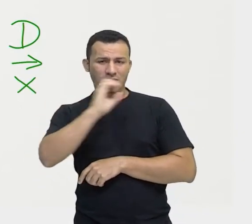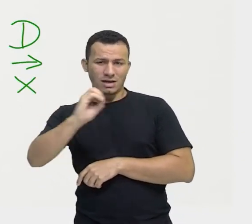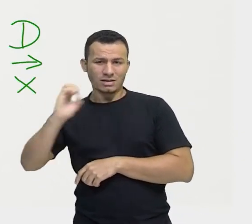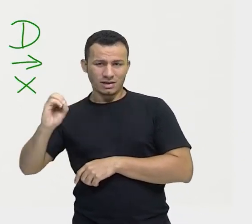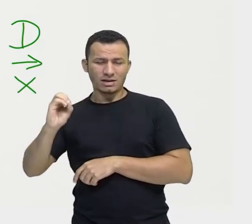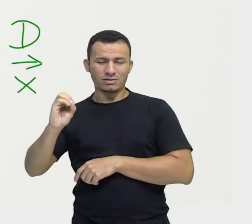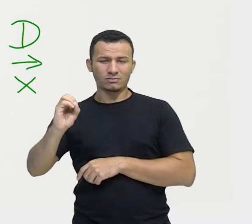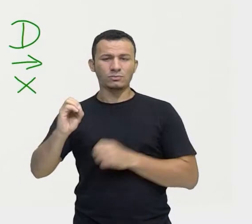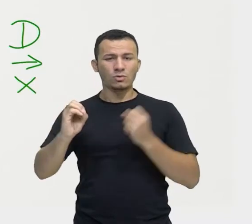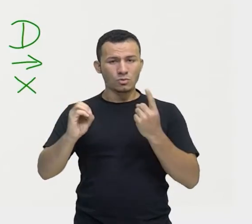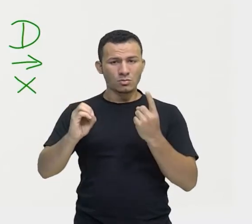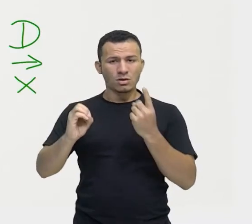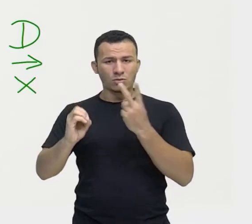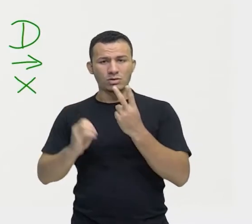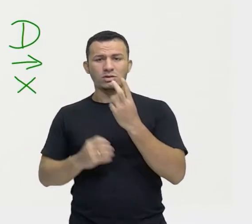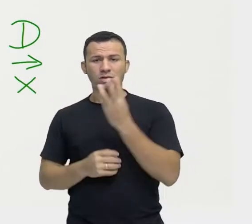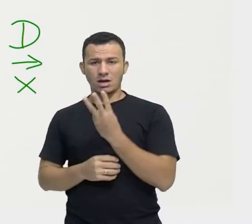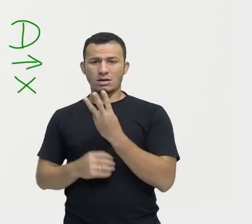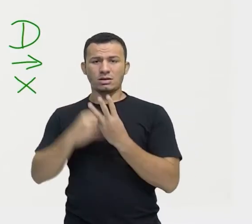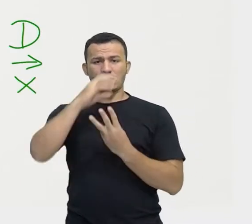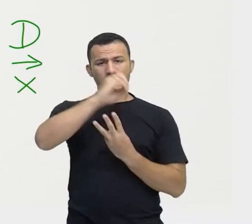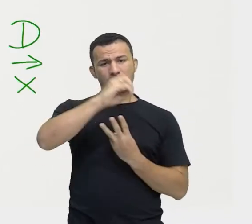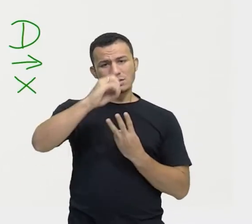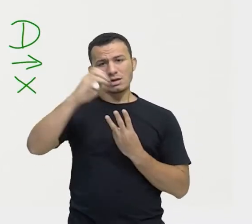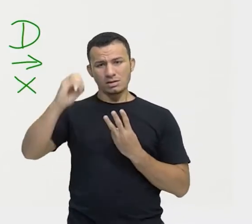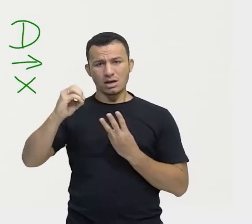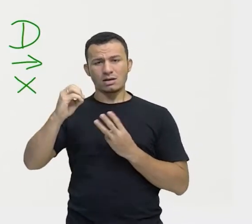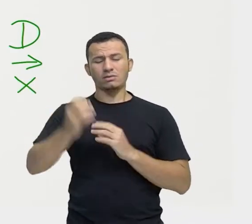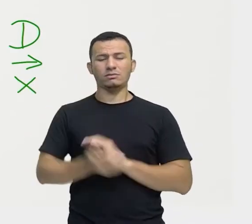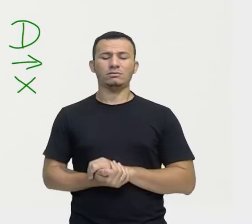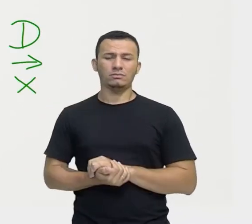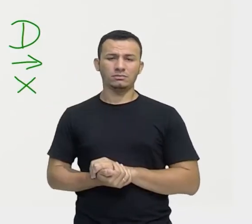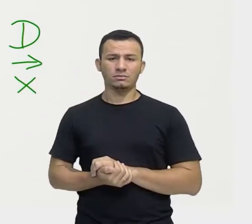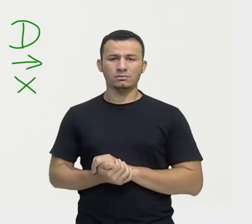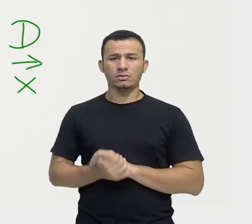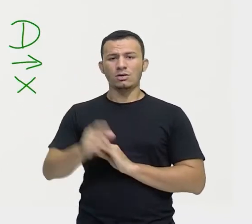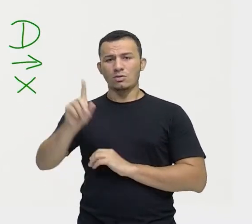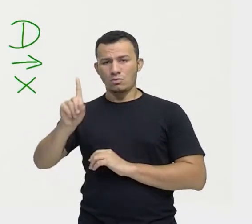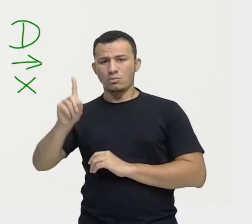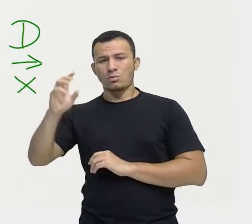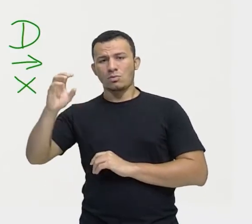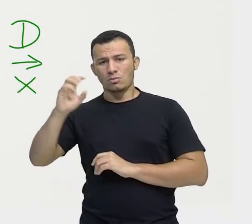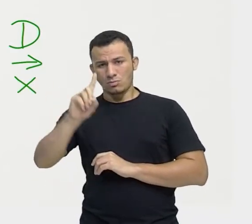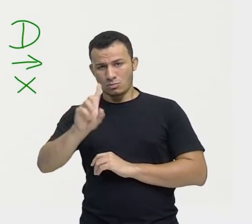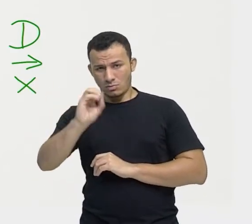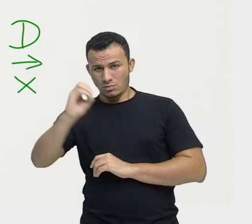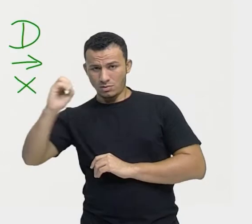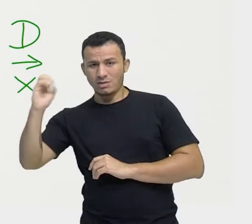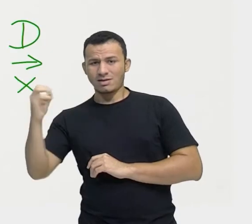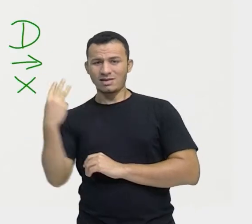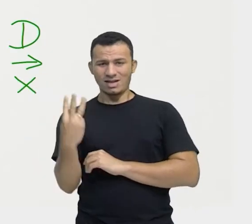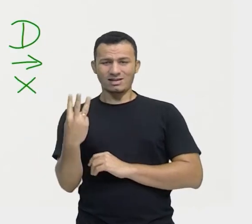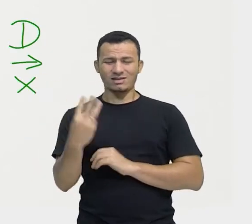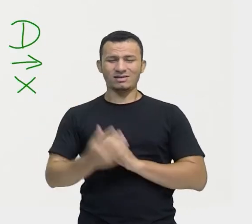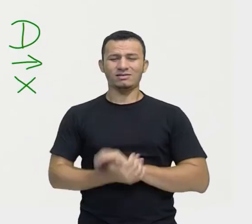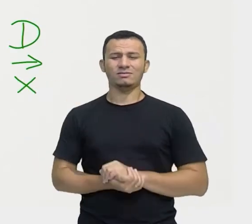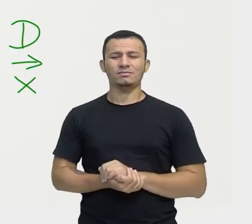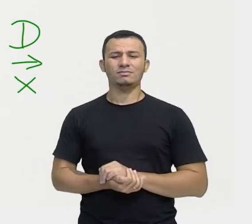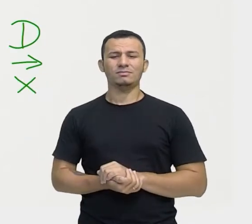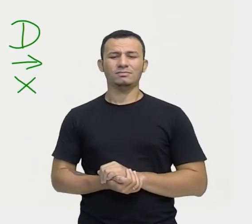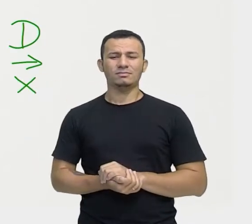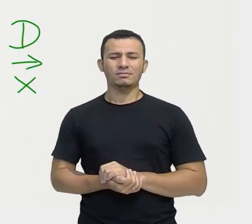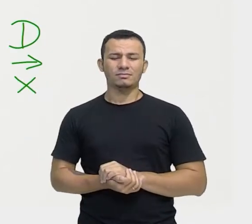são? 1, 2, 3. Então, 1, 2, 3 zeros. Muito